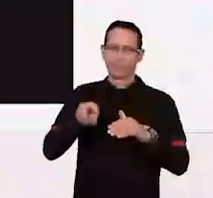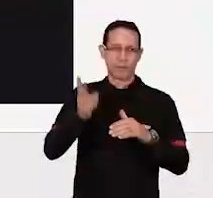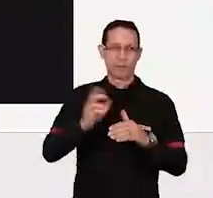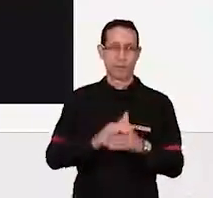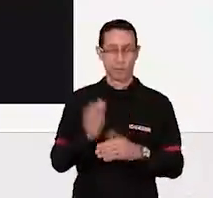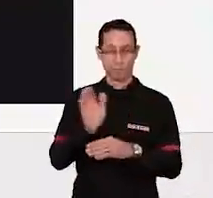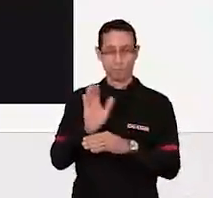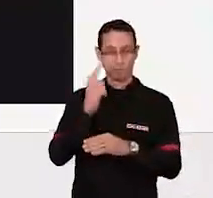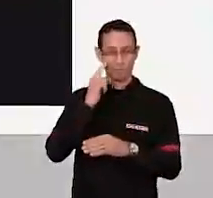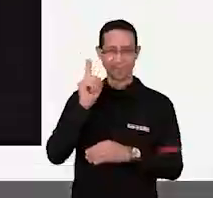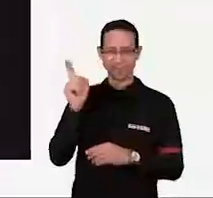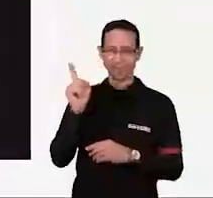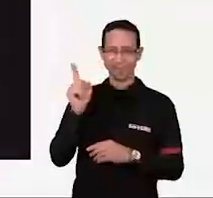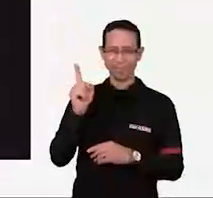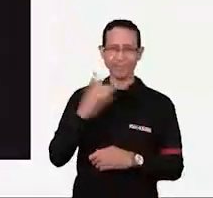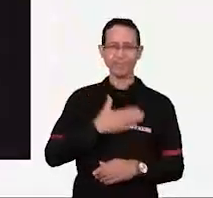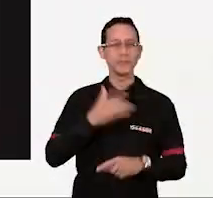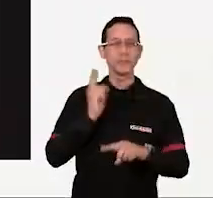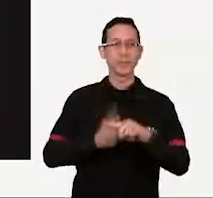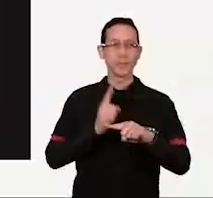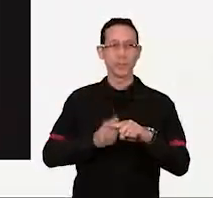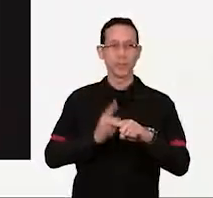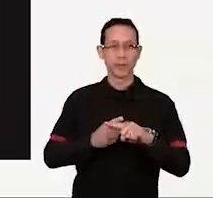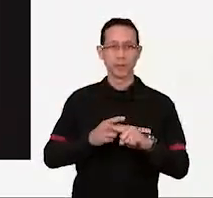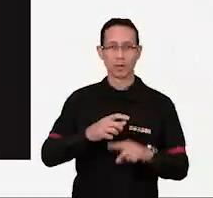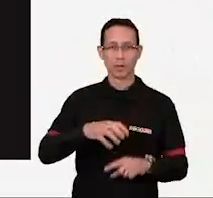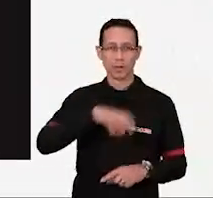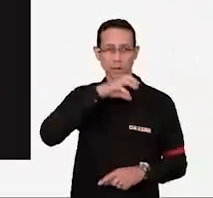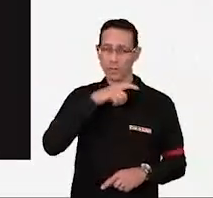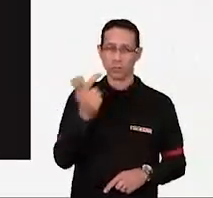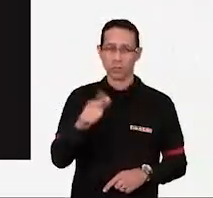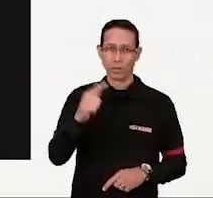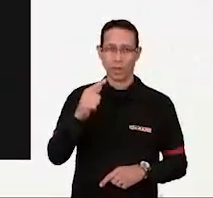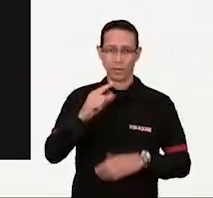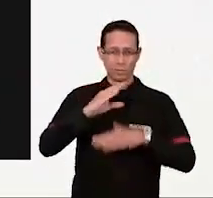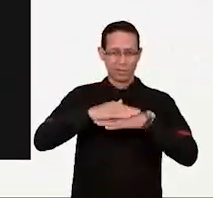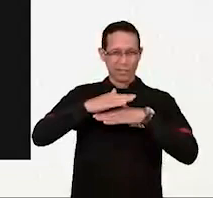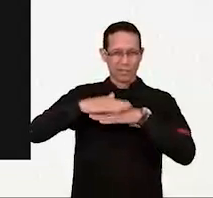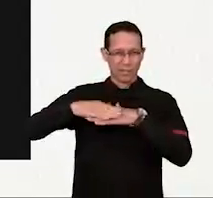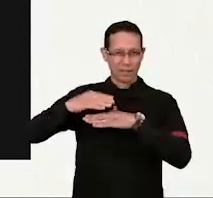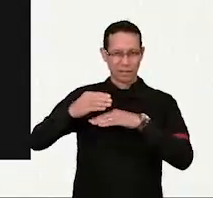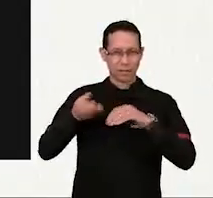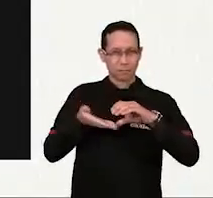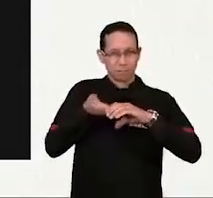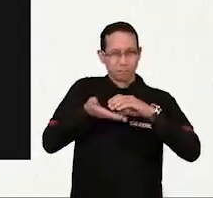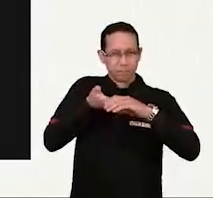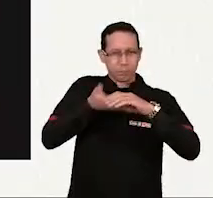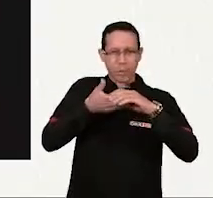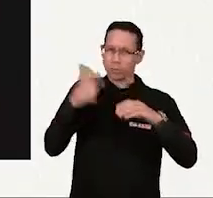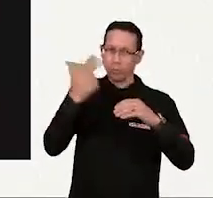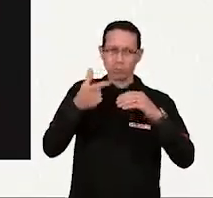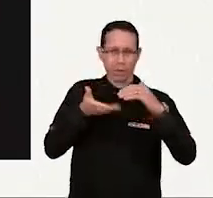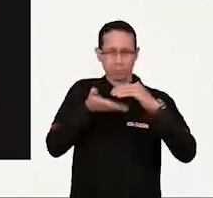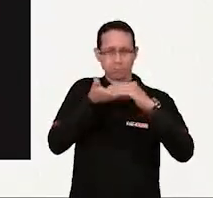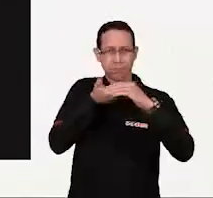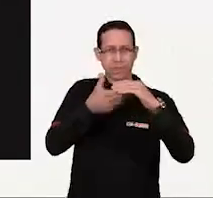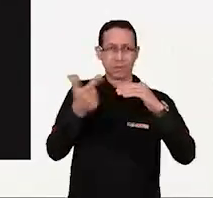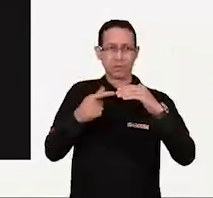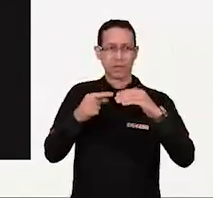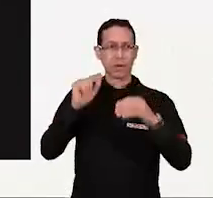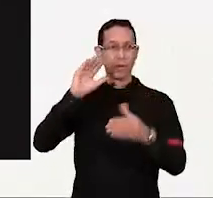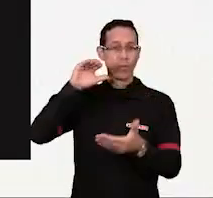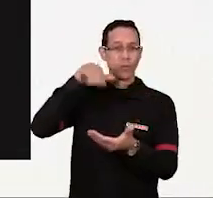um vídeo que eu gosto porque, assim, esse bicho não tinha neoplasia, não teve miíase, ele tem um buraquinho aqui